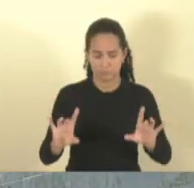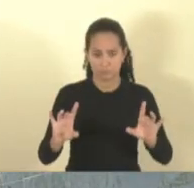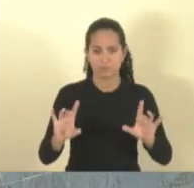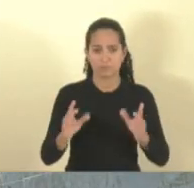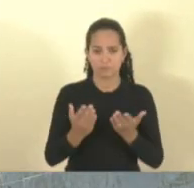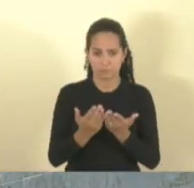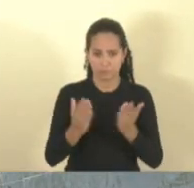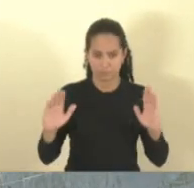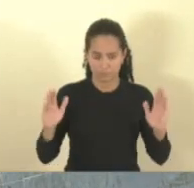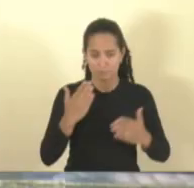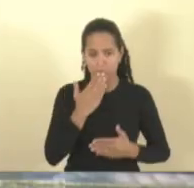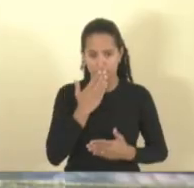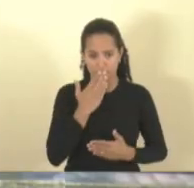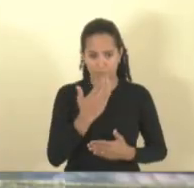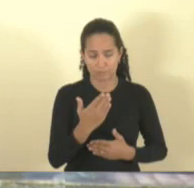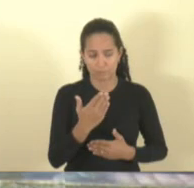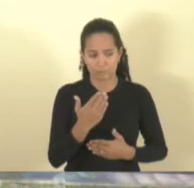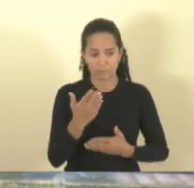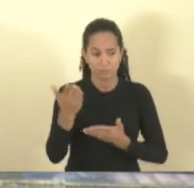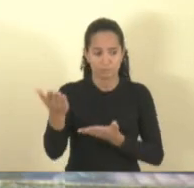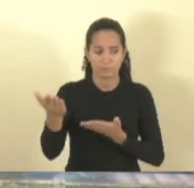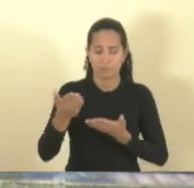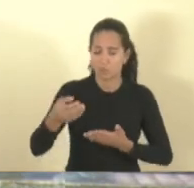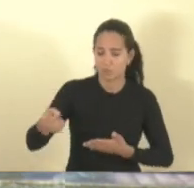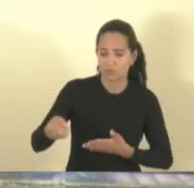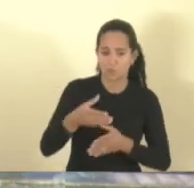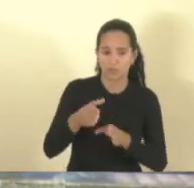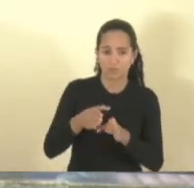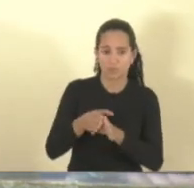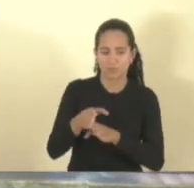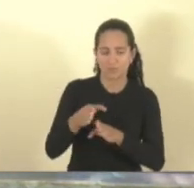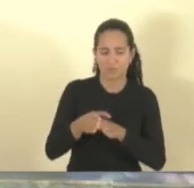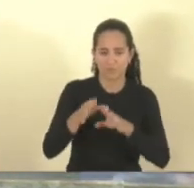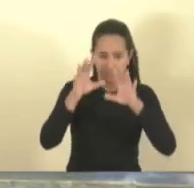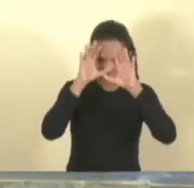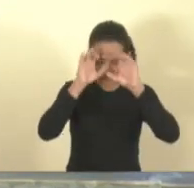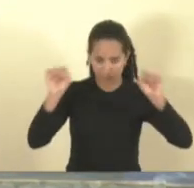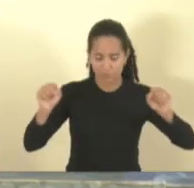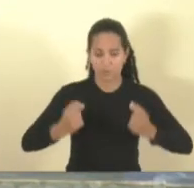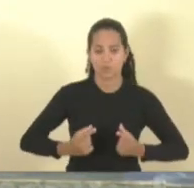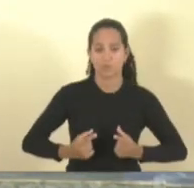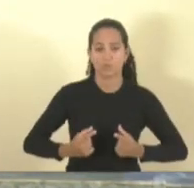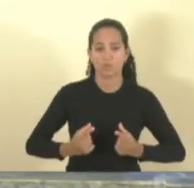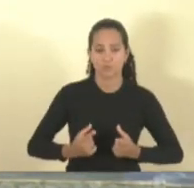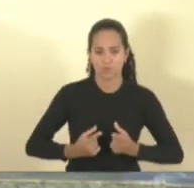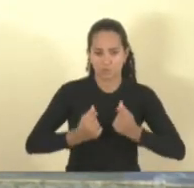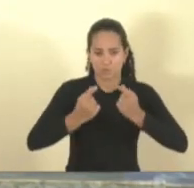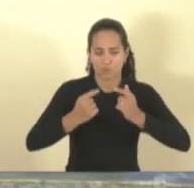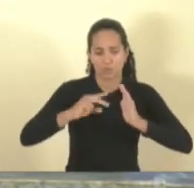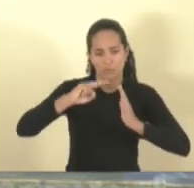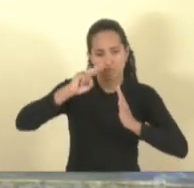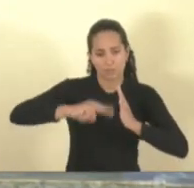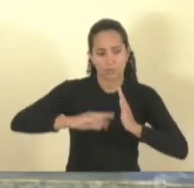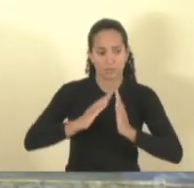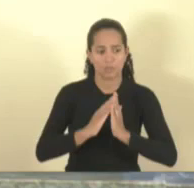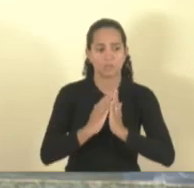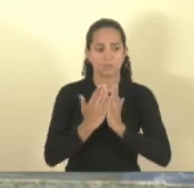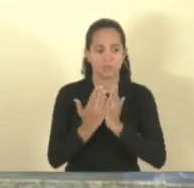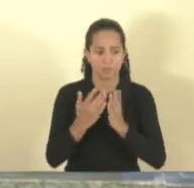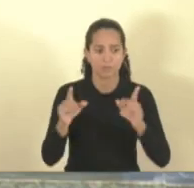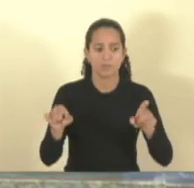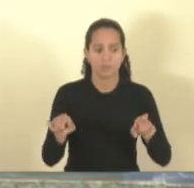vou pedir ao nosso novo conselheiro do Tribunal de Contas que proceda à leitura de um versículo da Bíblia, ele que